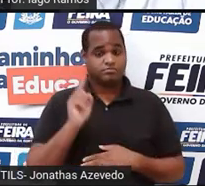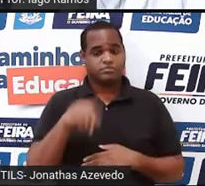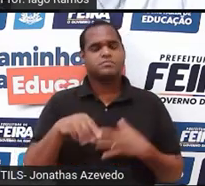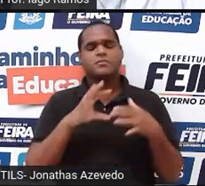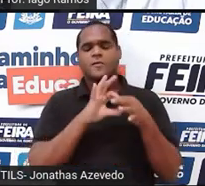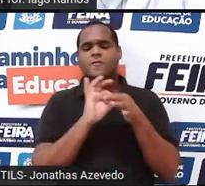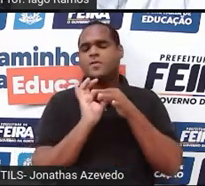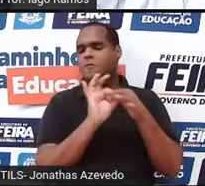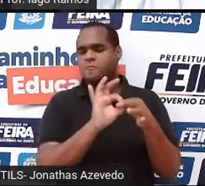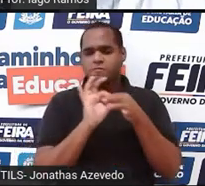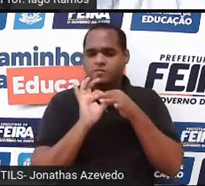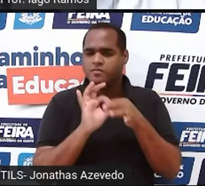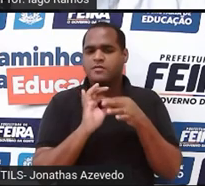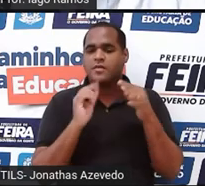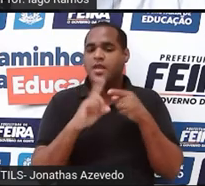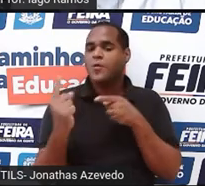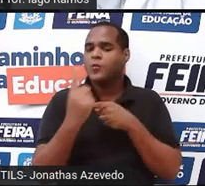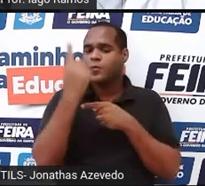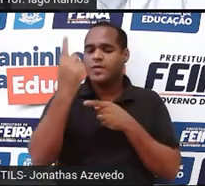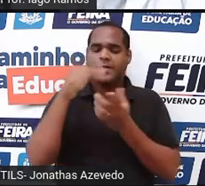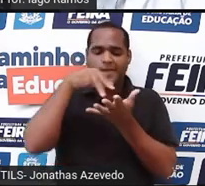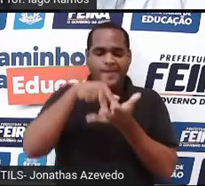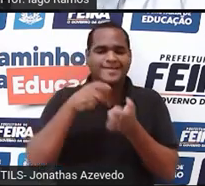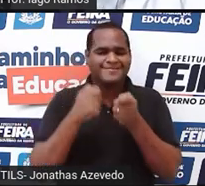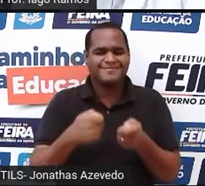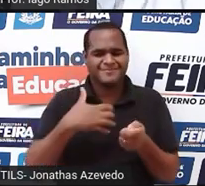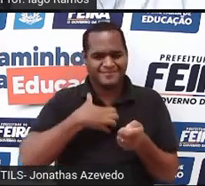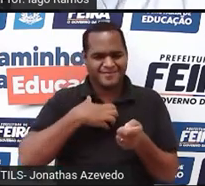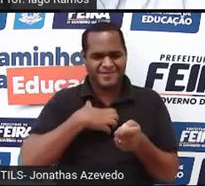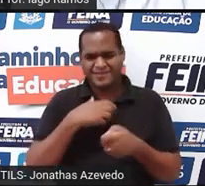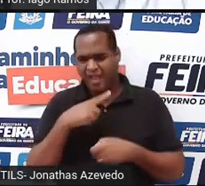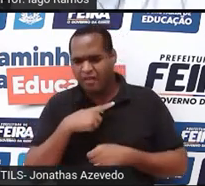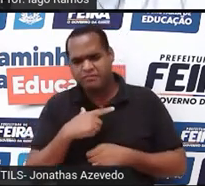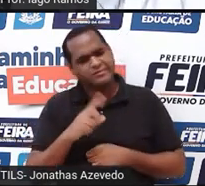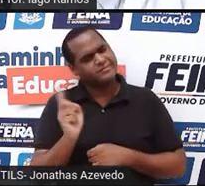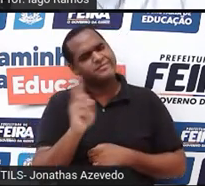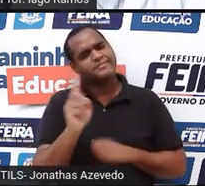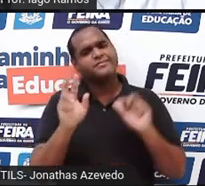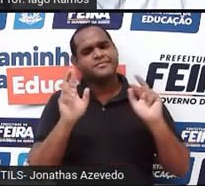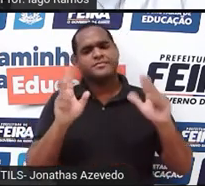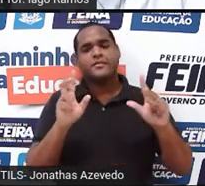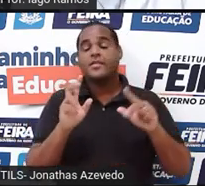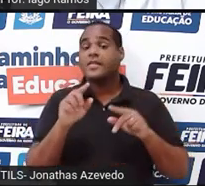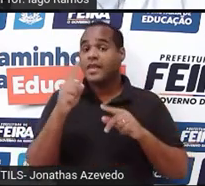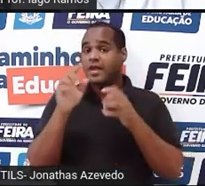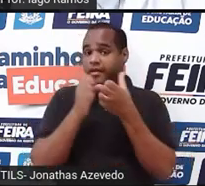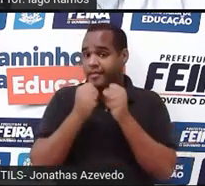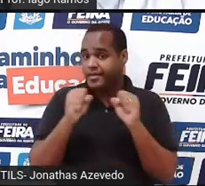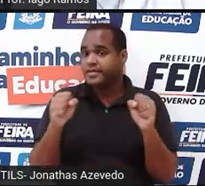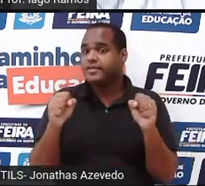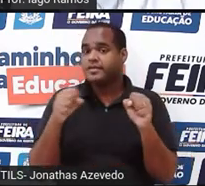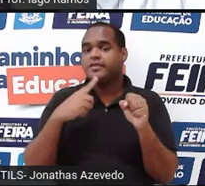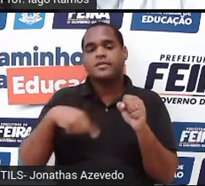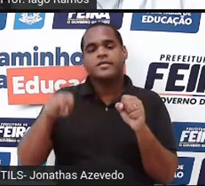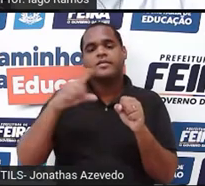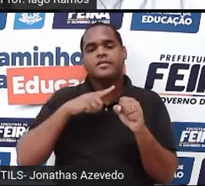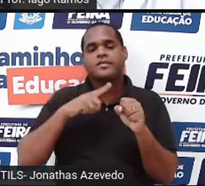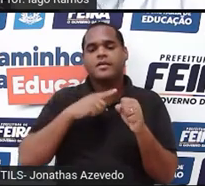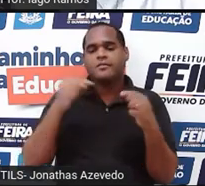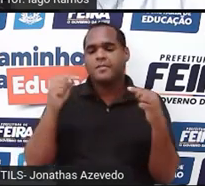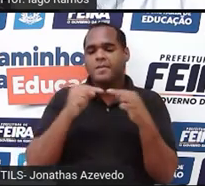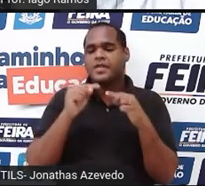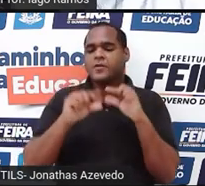relação para altura e massa não faz sentido e aí a gente disse que essas grandezas são grandezas